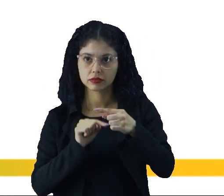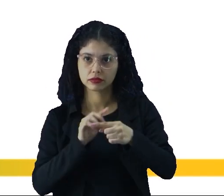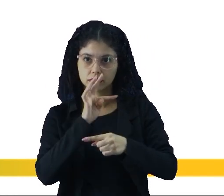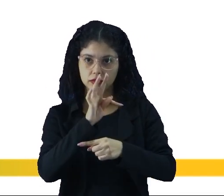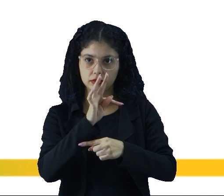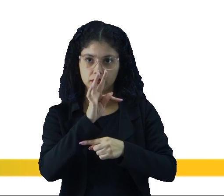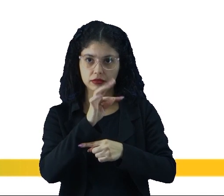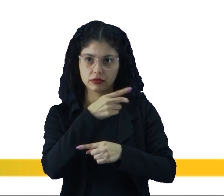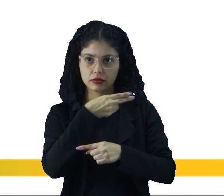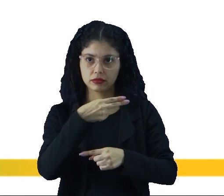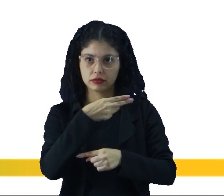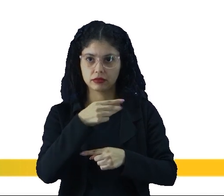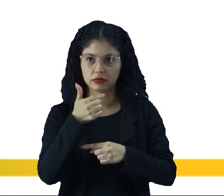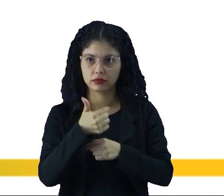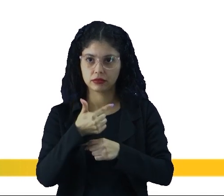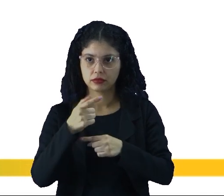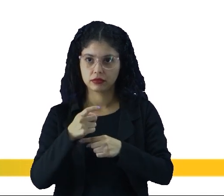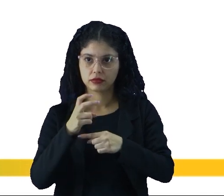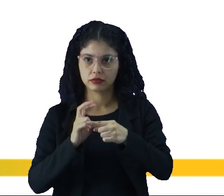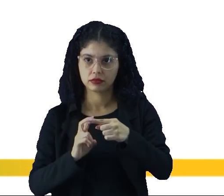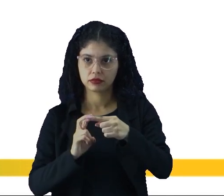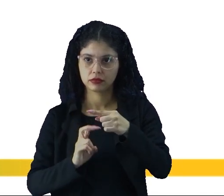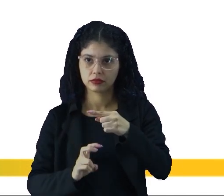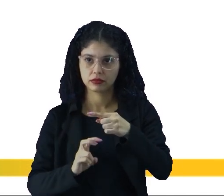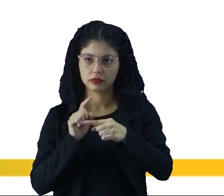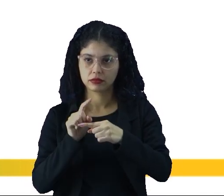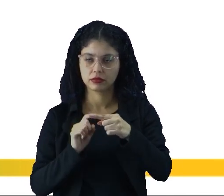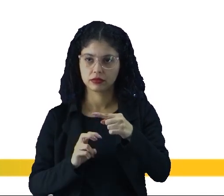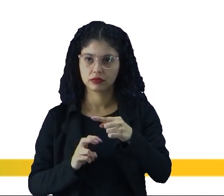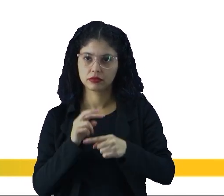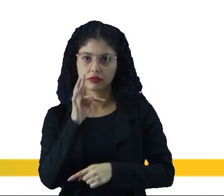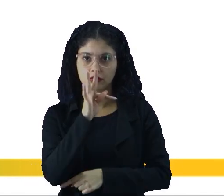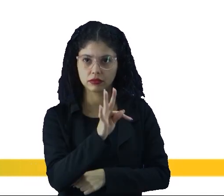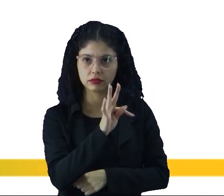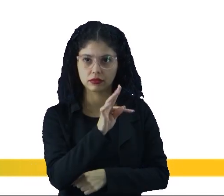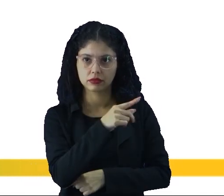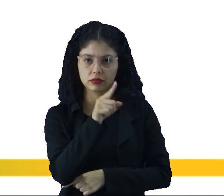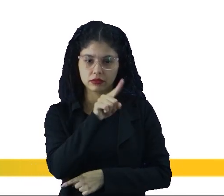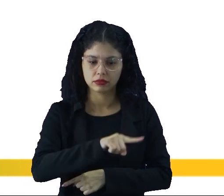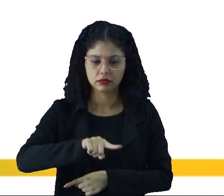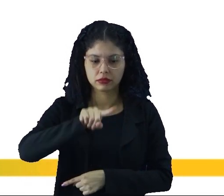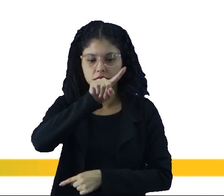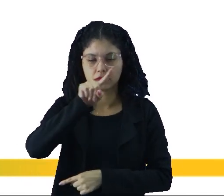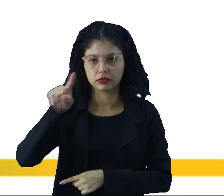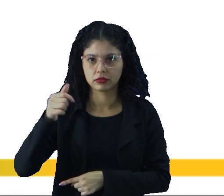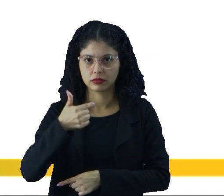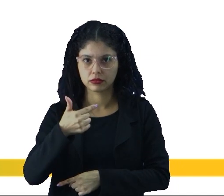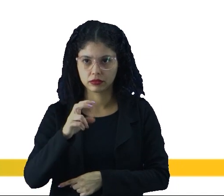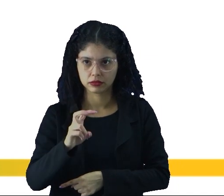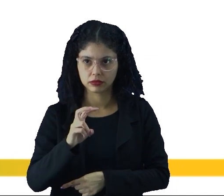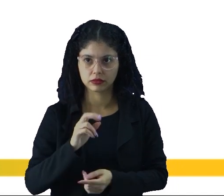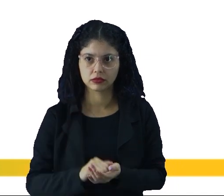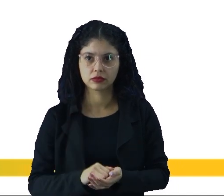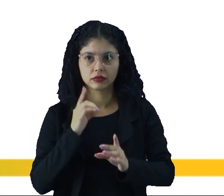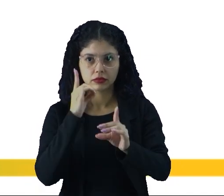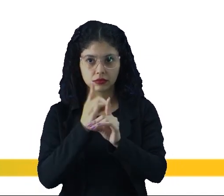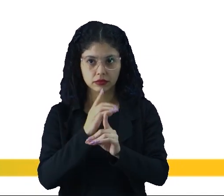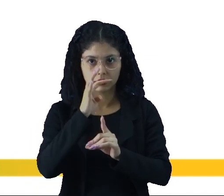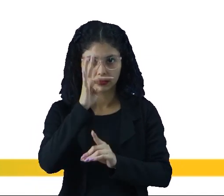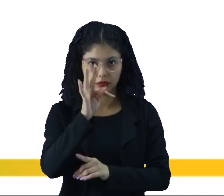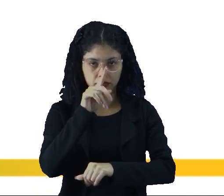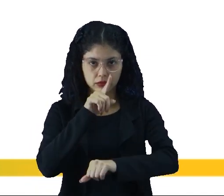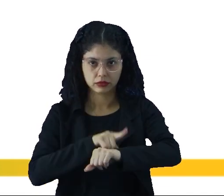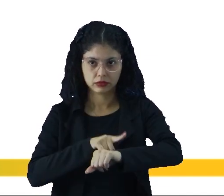Então vai ficar t ao quadrado igual a 125 dividido para 5. Que vai dar raiz quadrada de 25. E nós achamos aqui